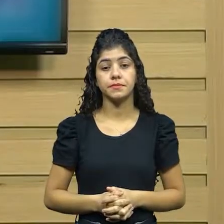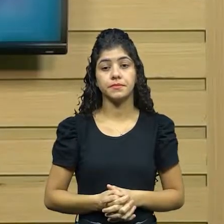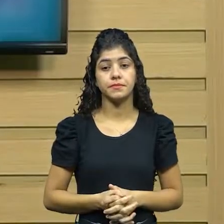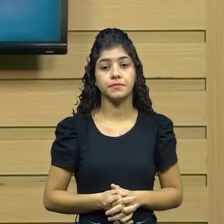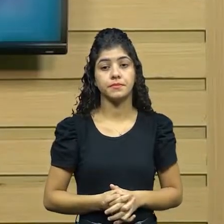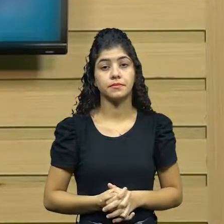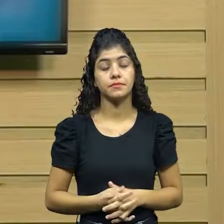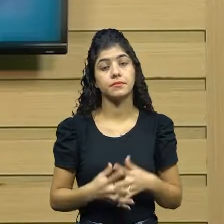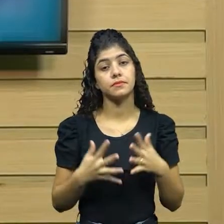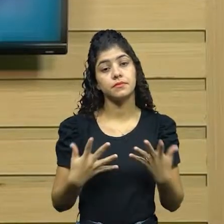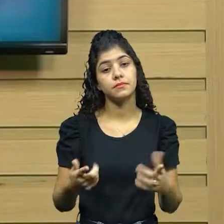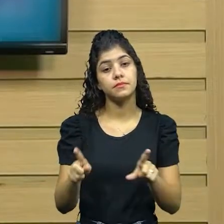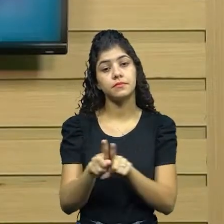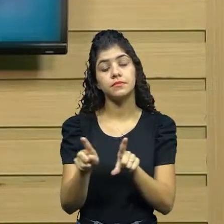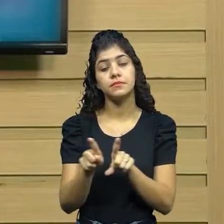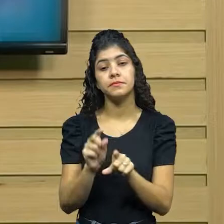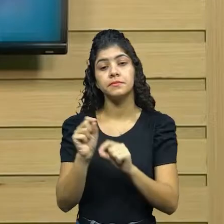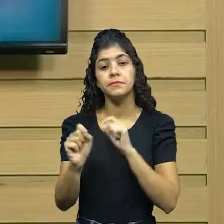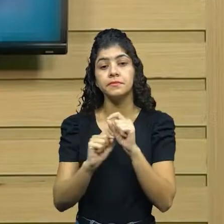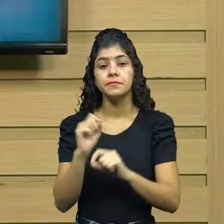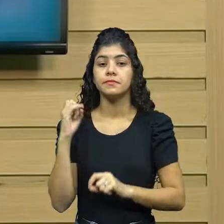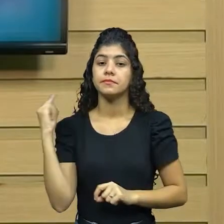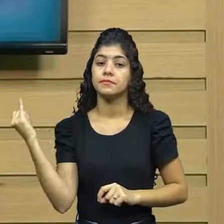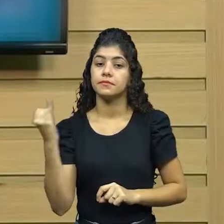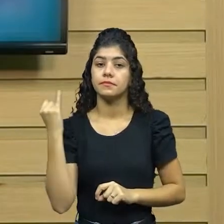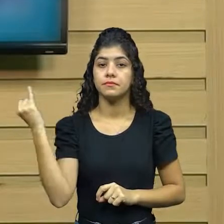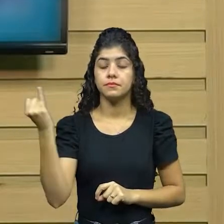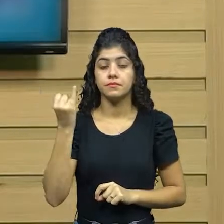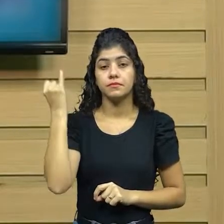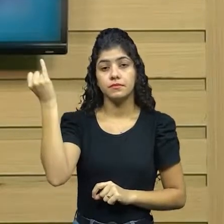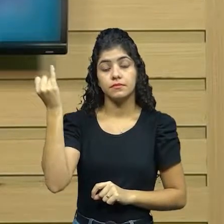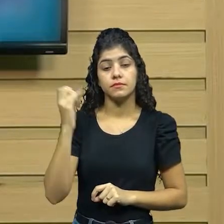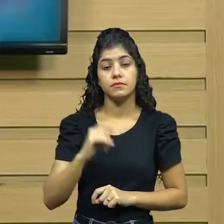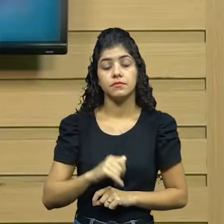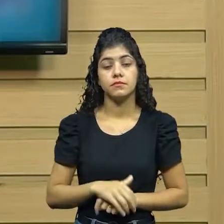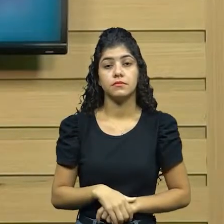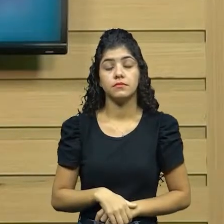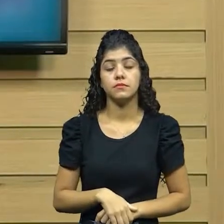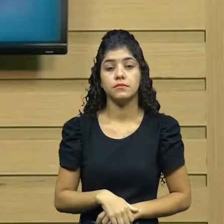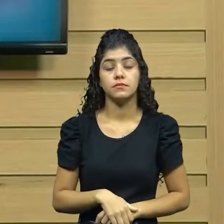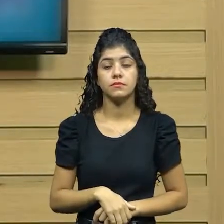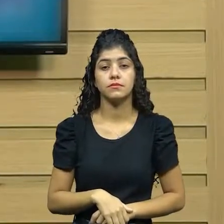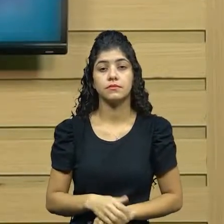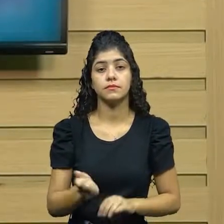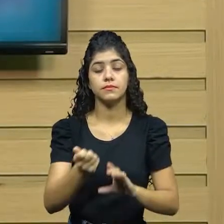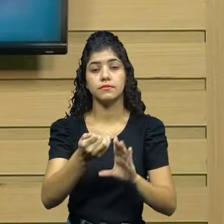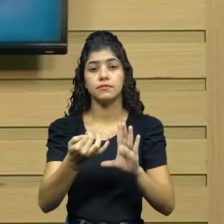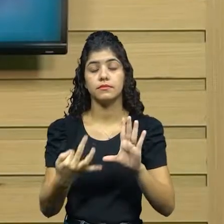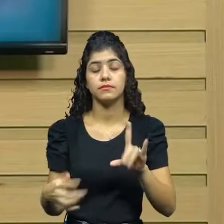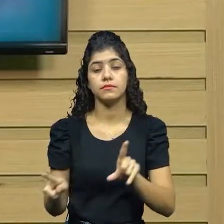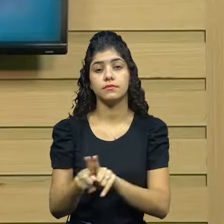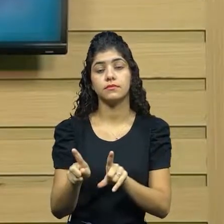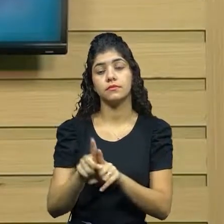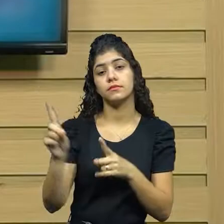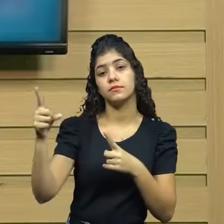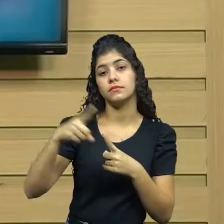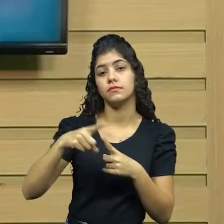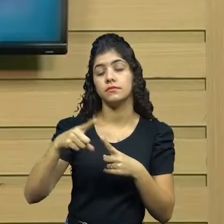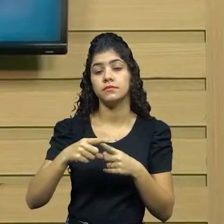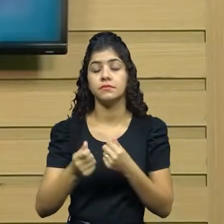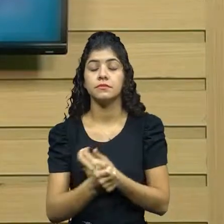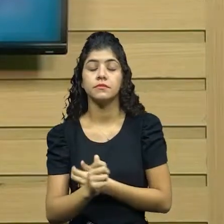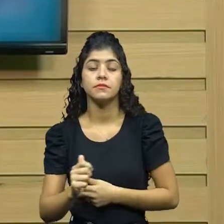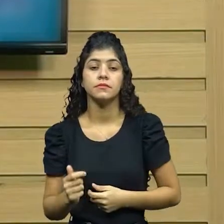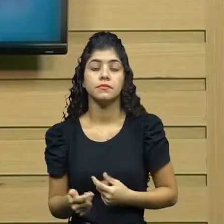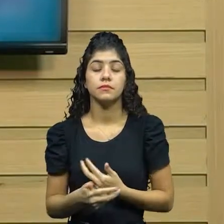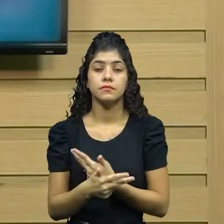do relacionamento é extremamente importante para caracterizar um dos tipos de marketing. Outra coisa